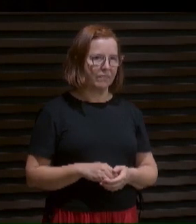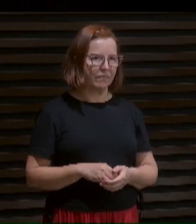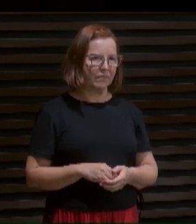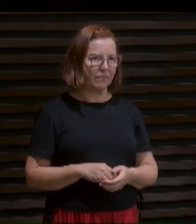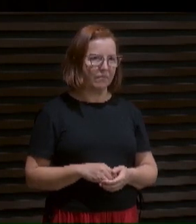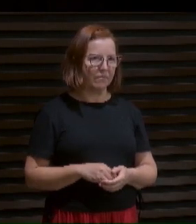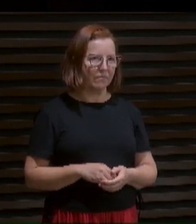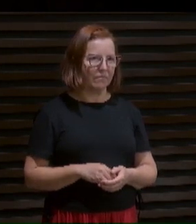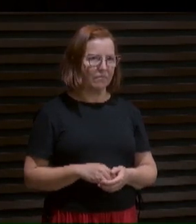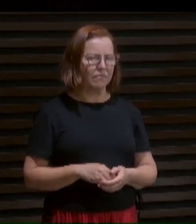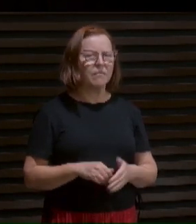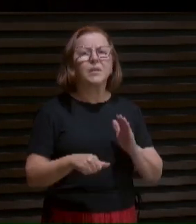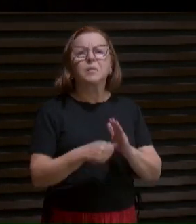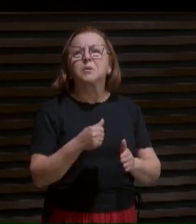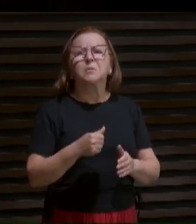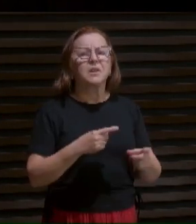Qual será a primeira?